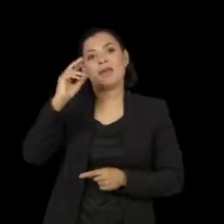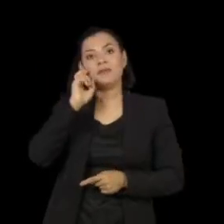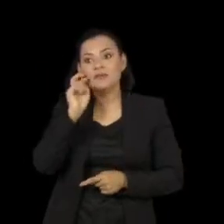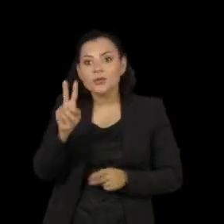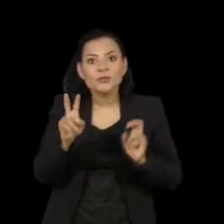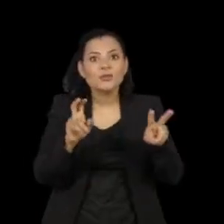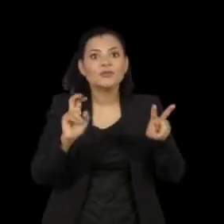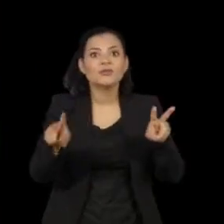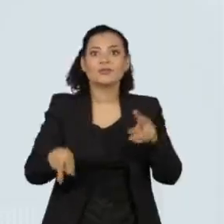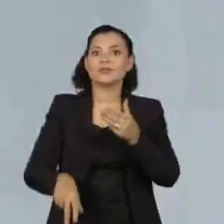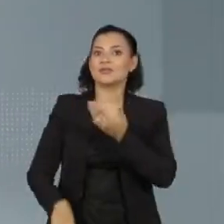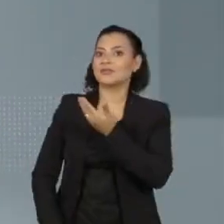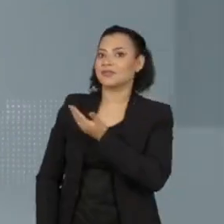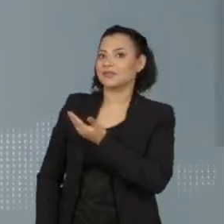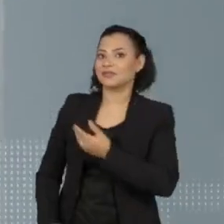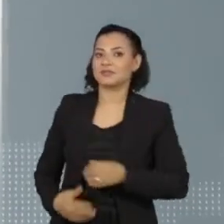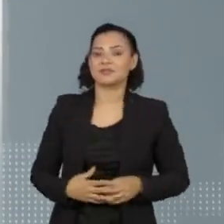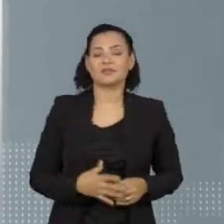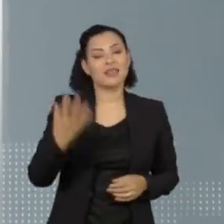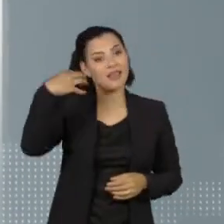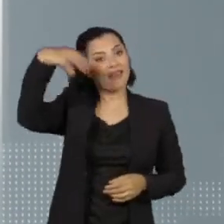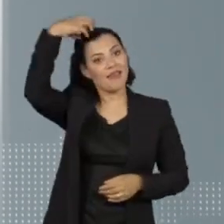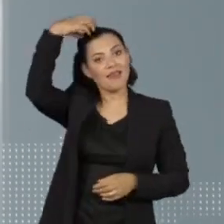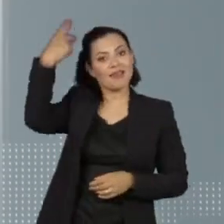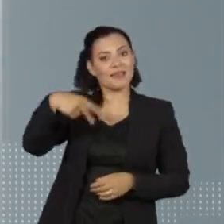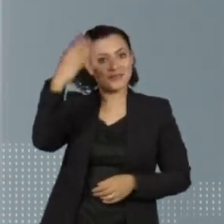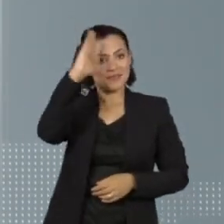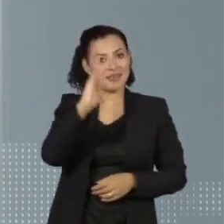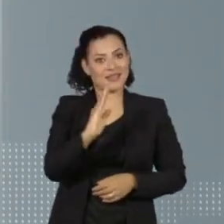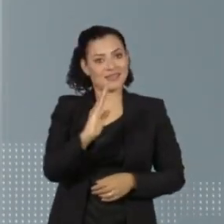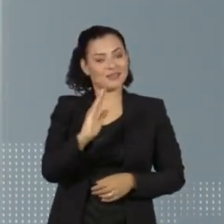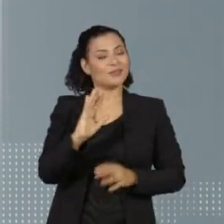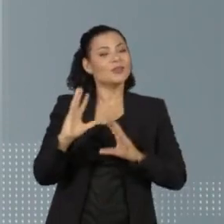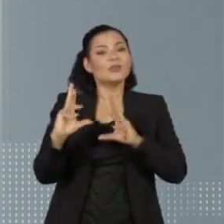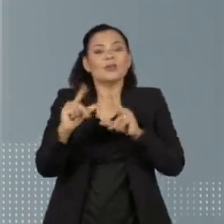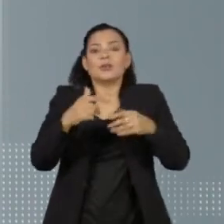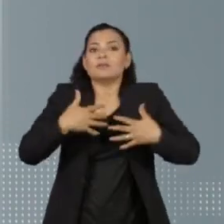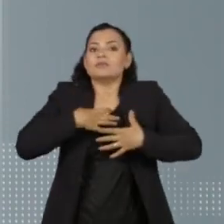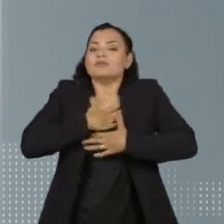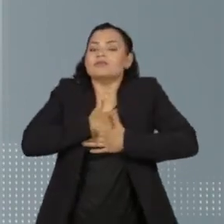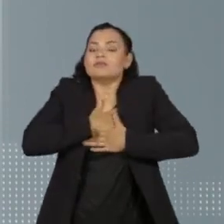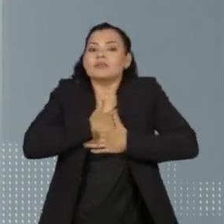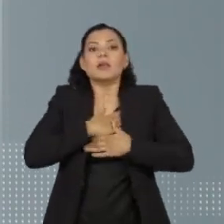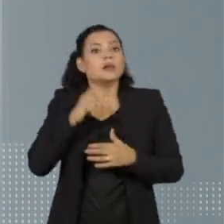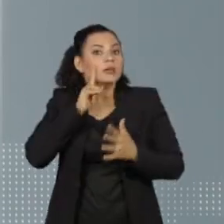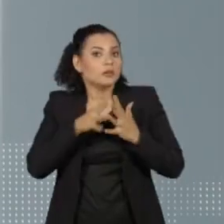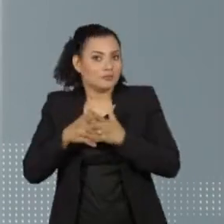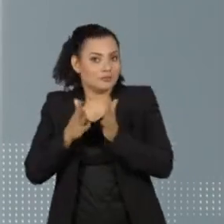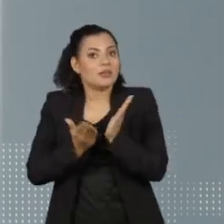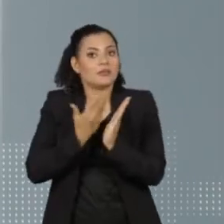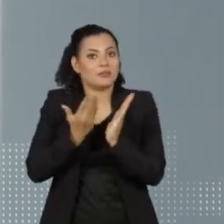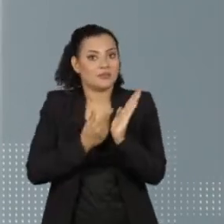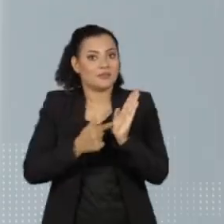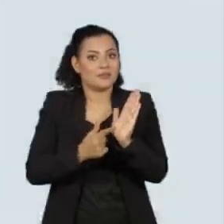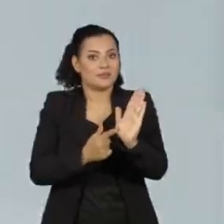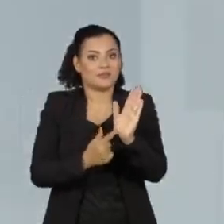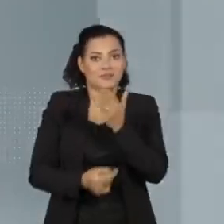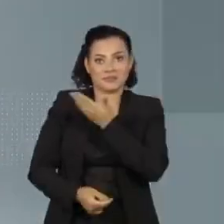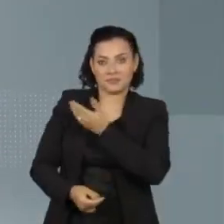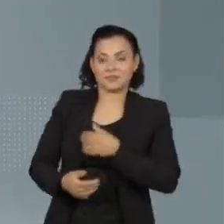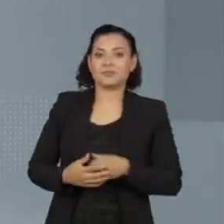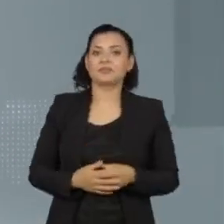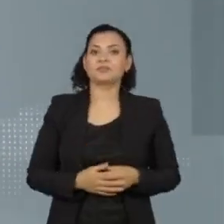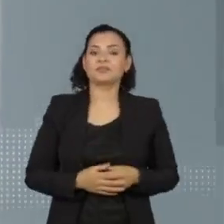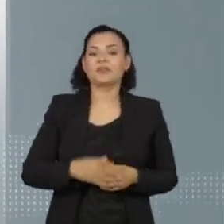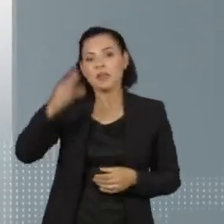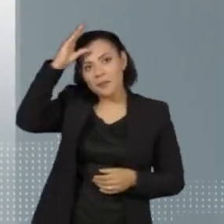Pelé. Ele era o rei do Brasil e um presente para o mundo, segundo os americanos da revista Sports Illustrated.